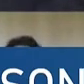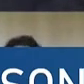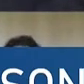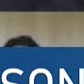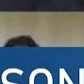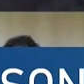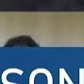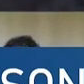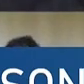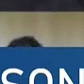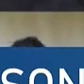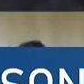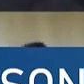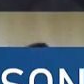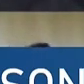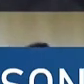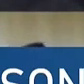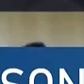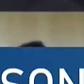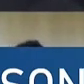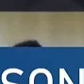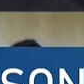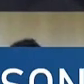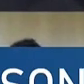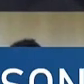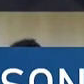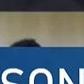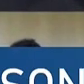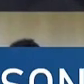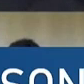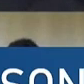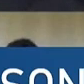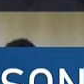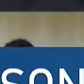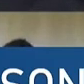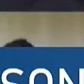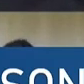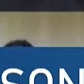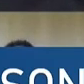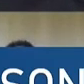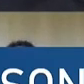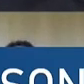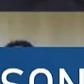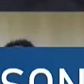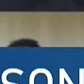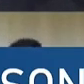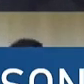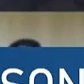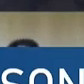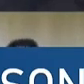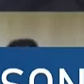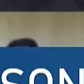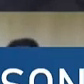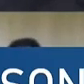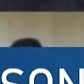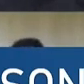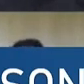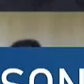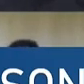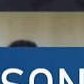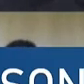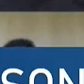A prisão preventiva depende de materialidade e autoria, diz o artigo 312 do Código de Processo